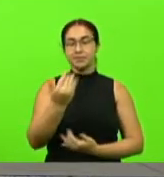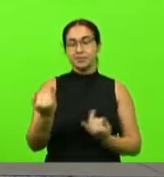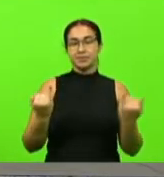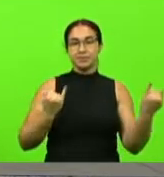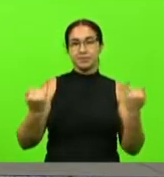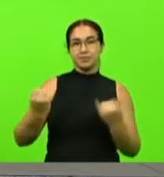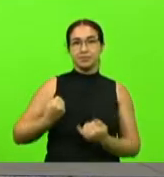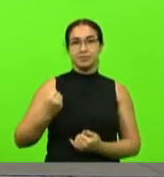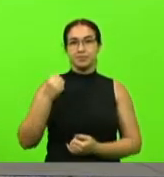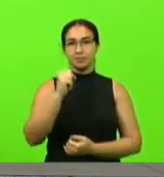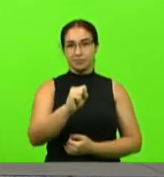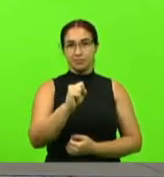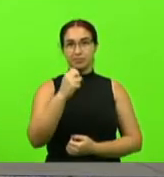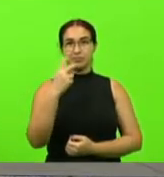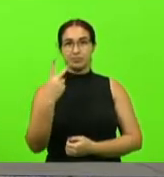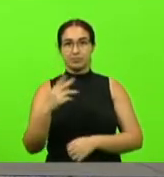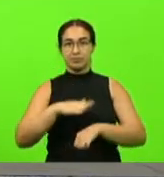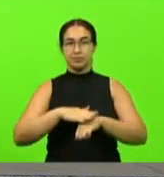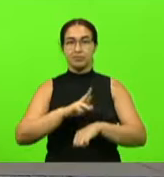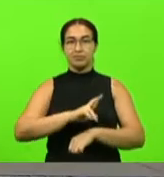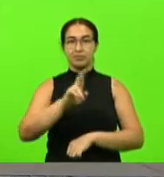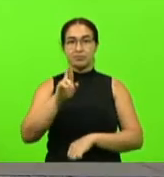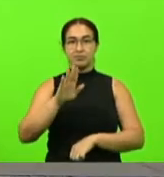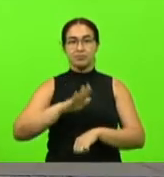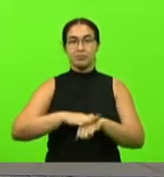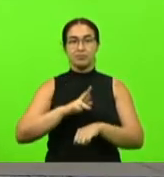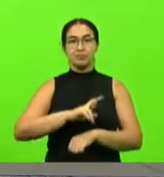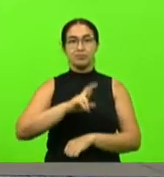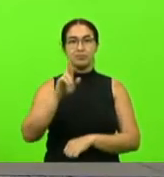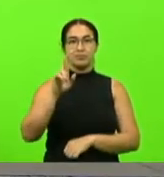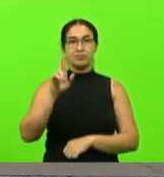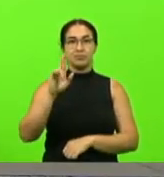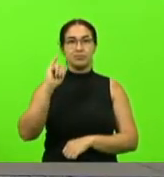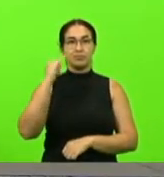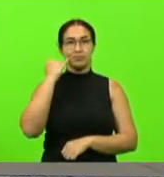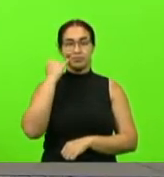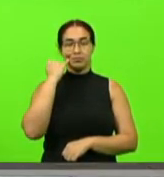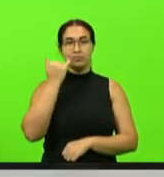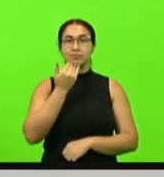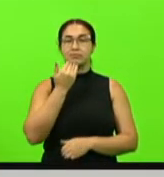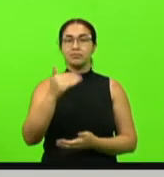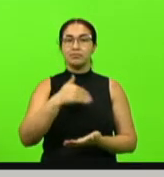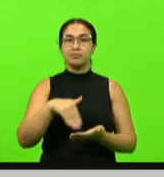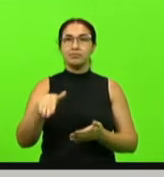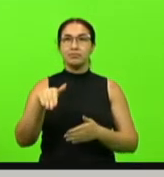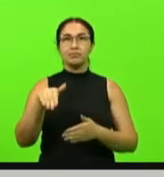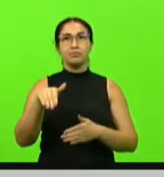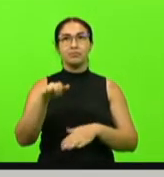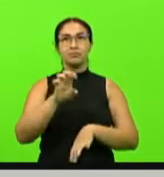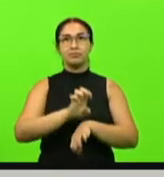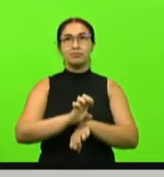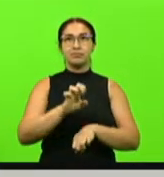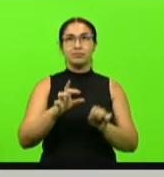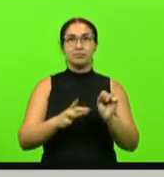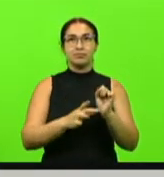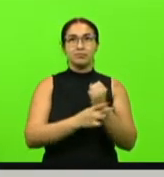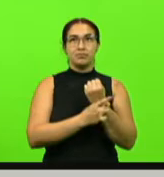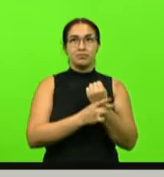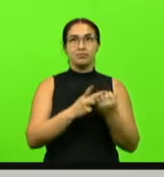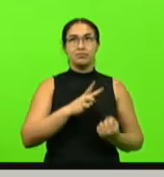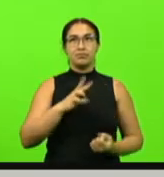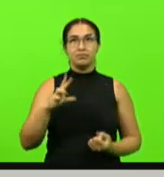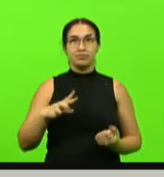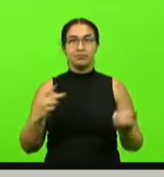informação 82, autor deputado Gessé Lopes, solicita o secretário de Estado da Segurança Pública